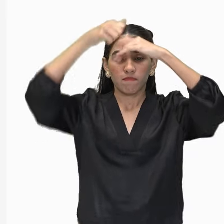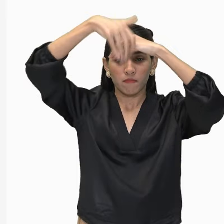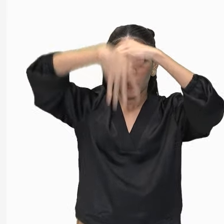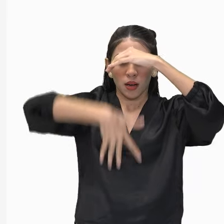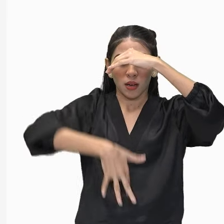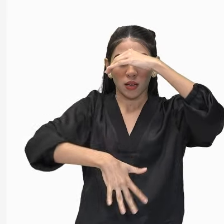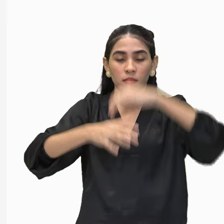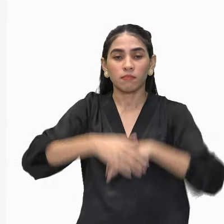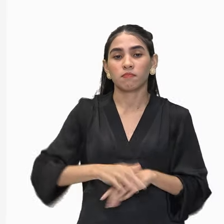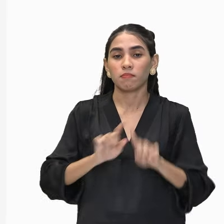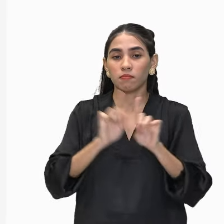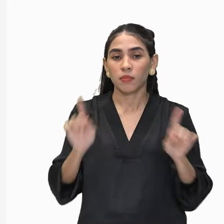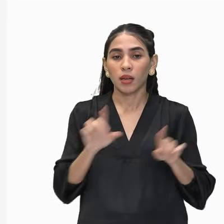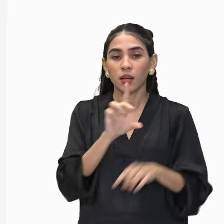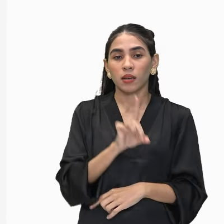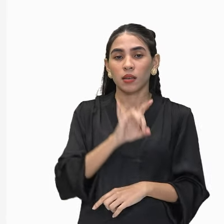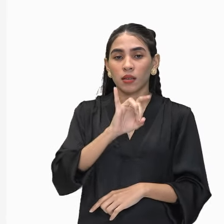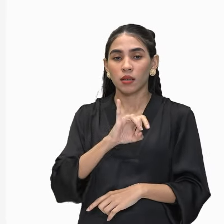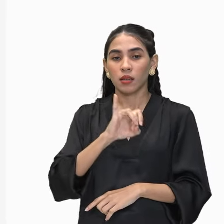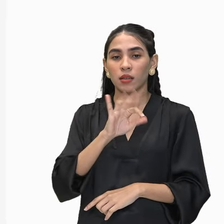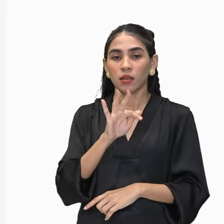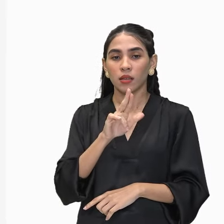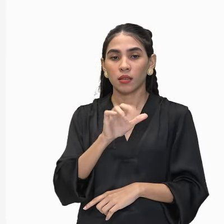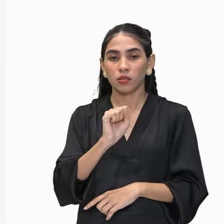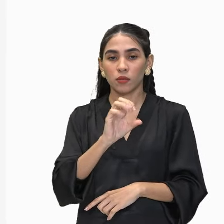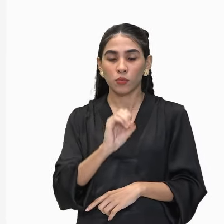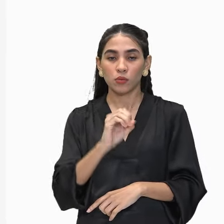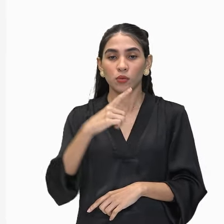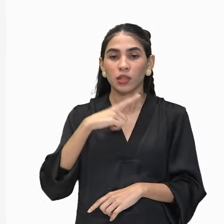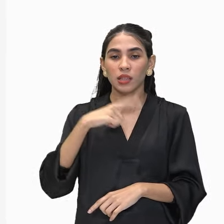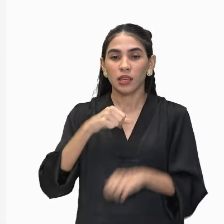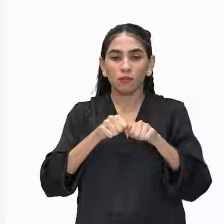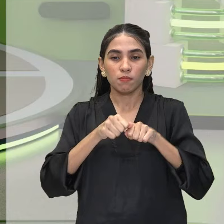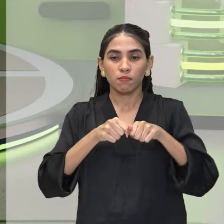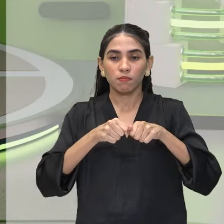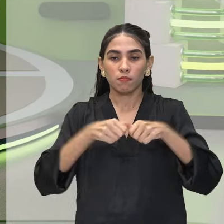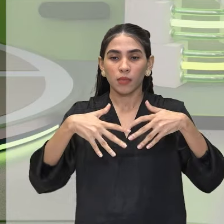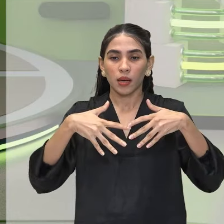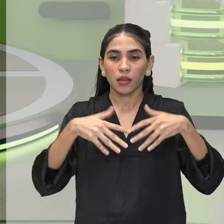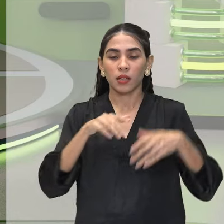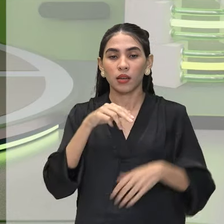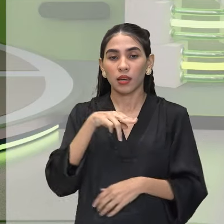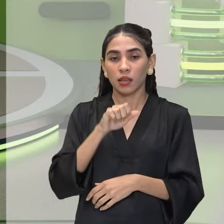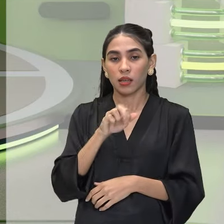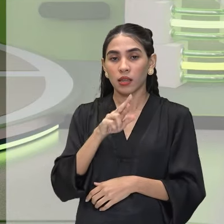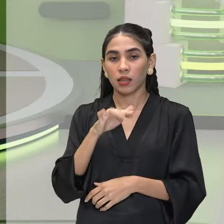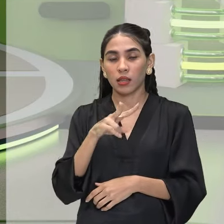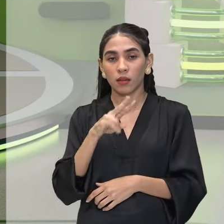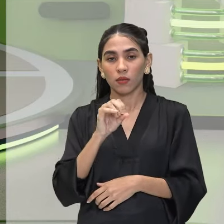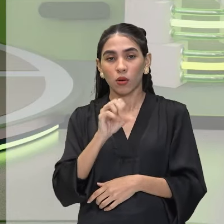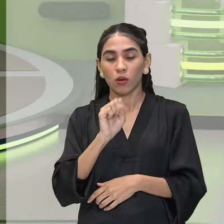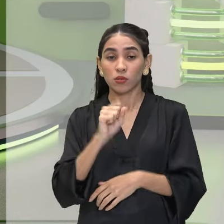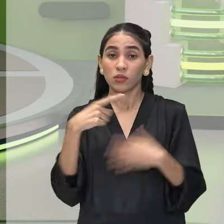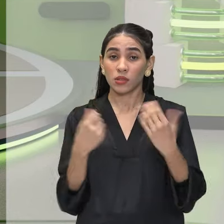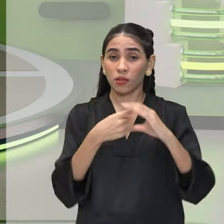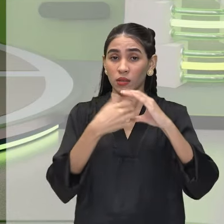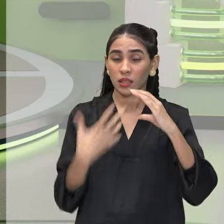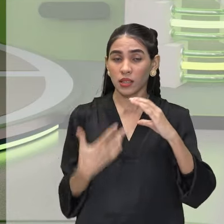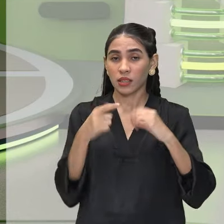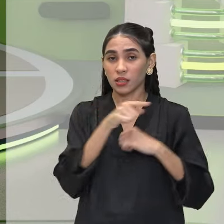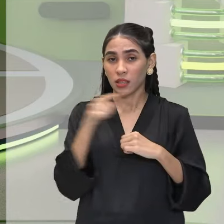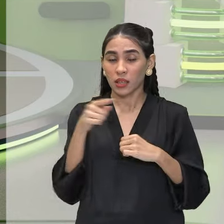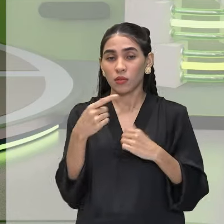nesse caso ele vai ser difuso, com gânglios nervosos. Então, essas são as características que eu separei para você